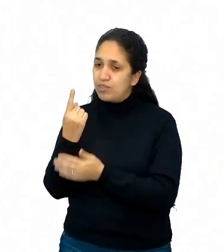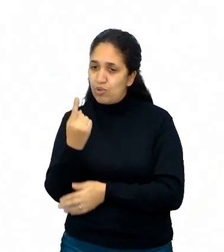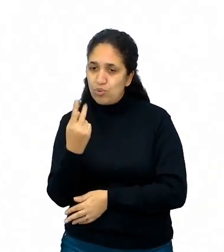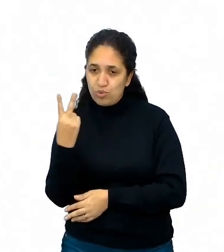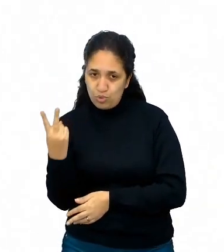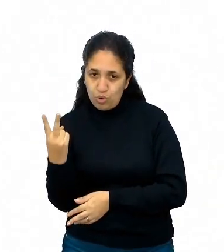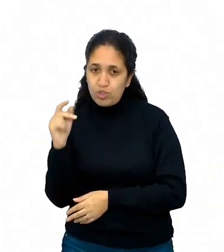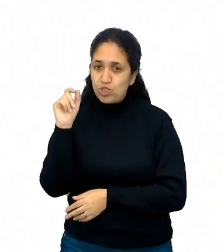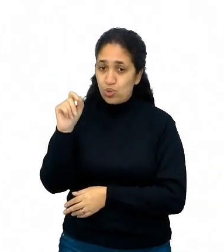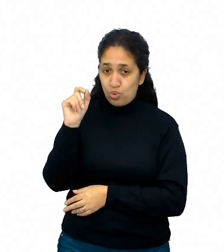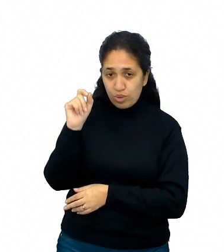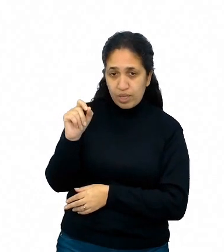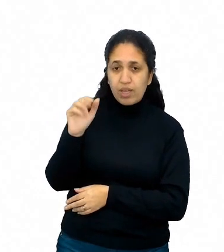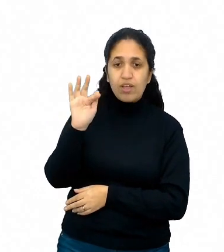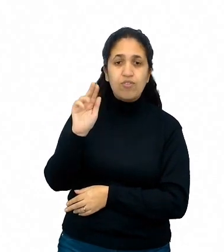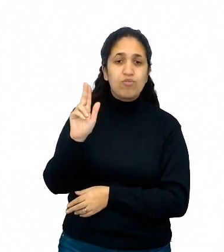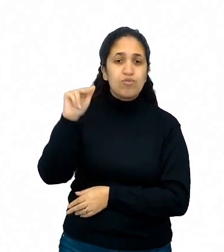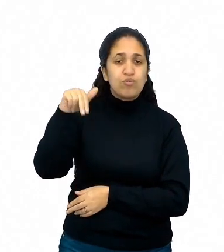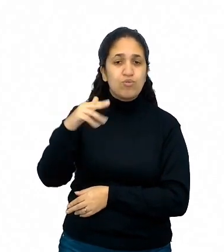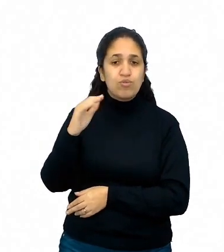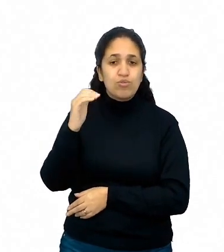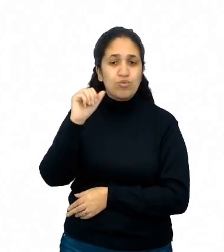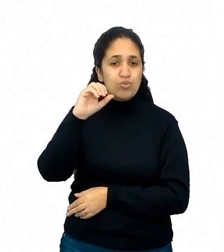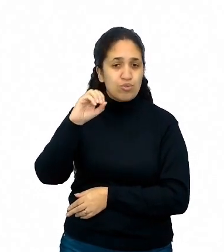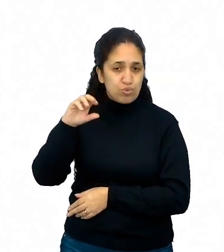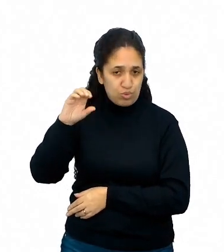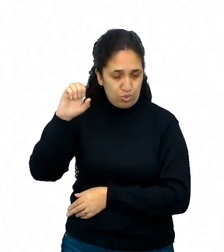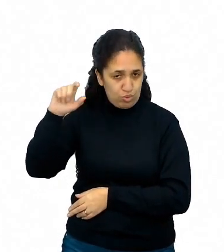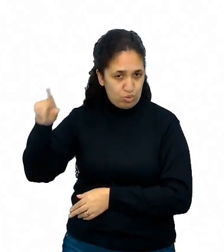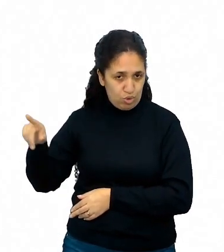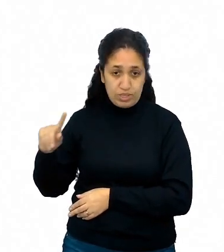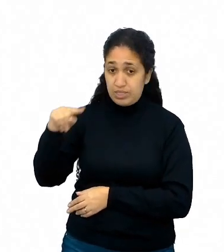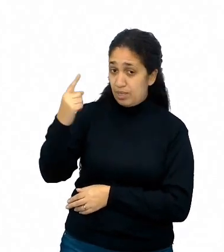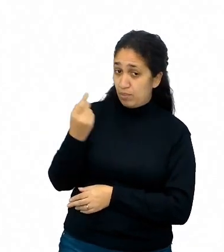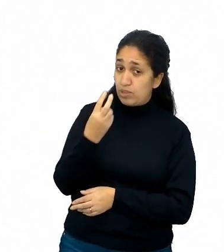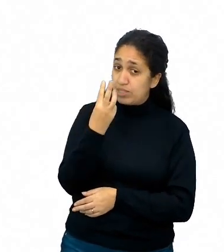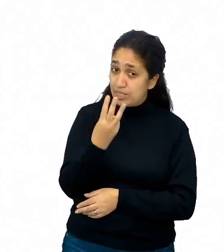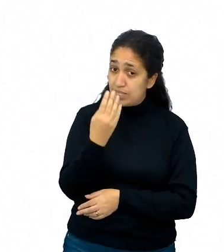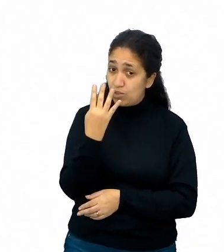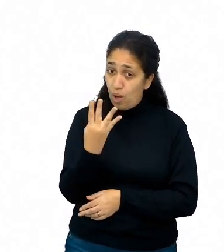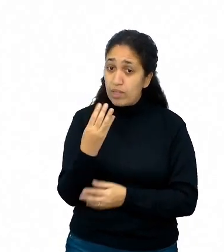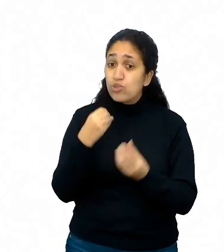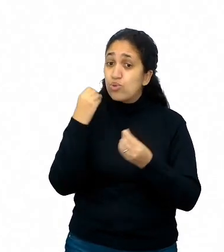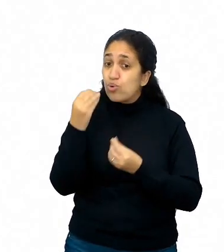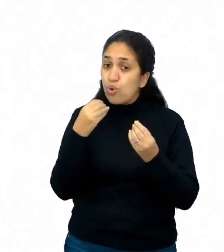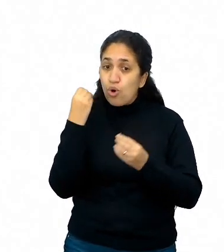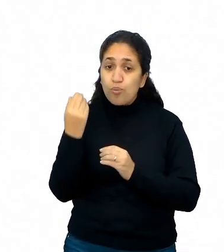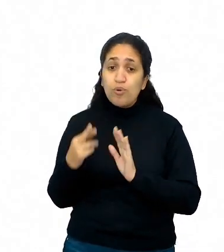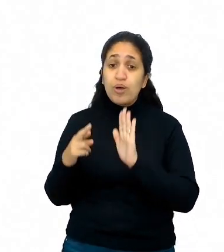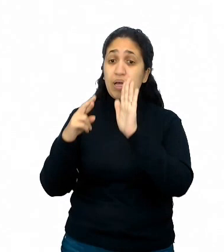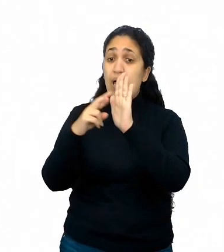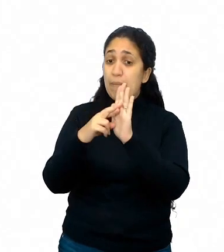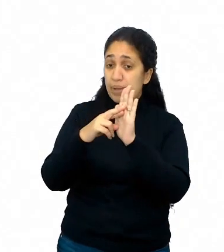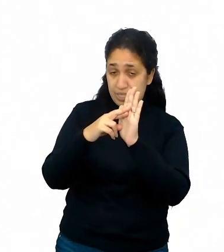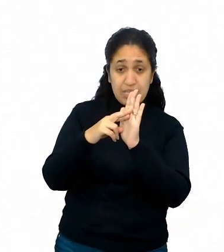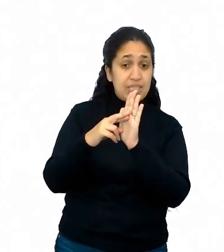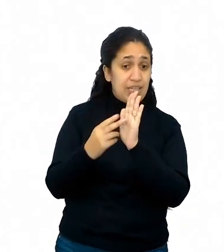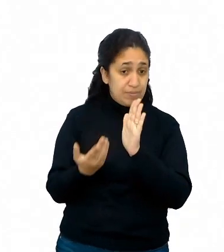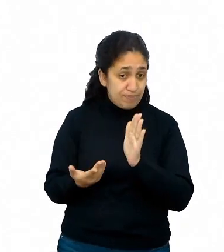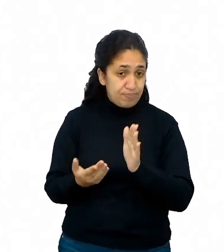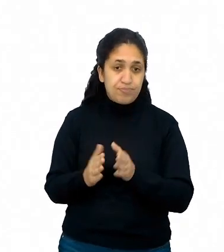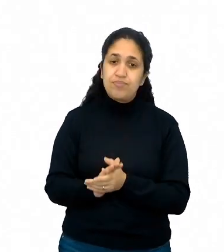de redescobrindo funções. A aula 3 e 4, como representar uma função. É diferente, hein,